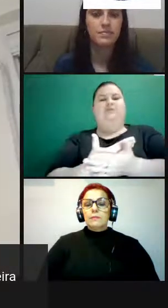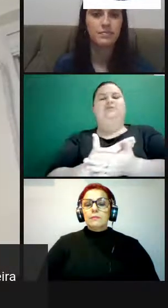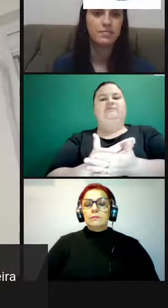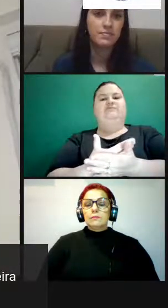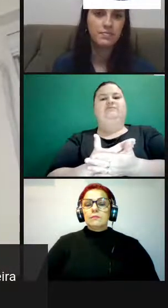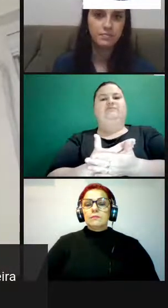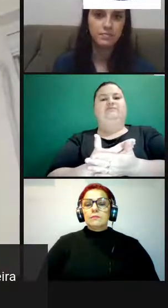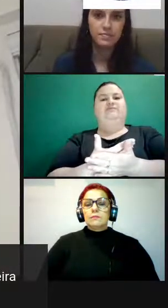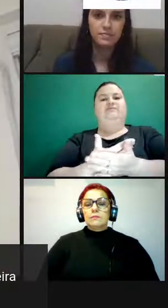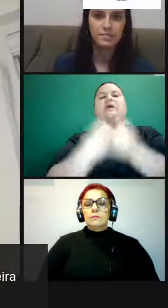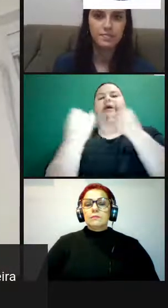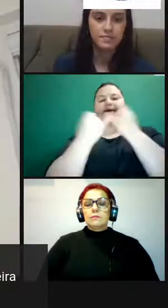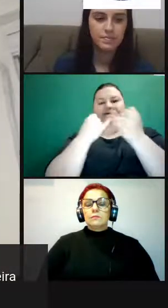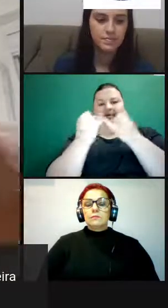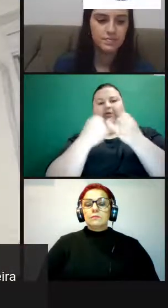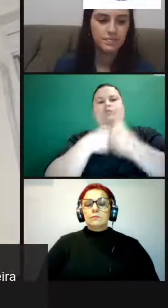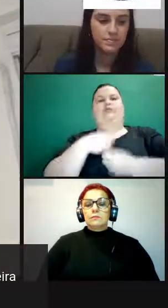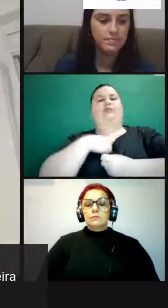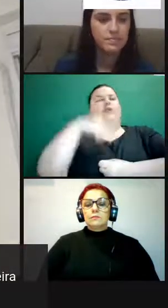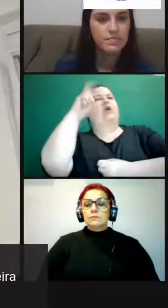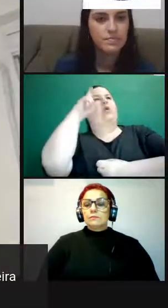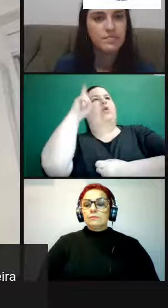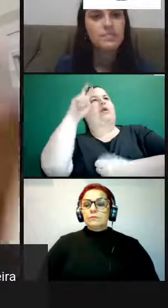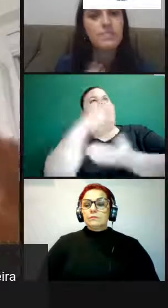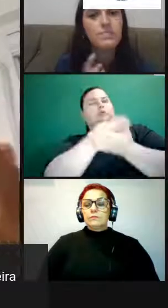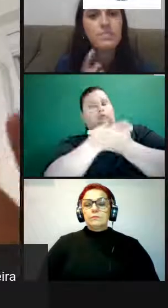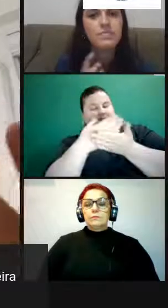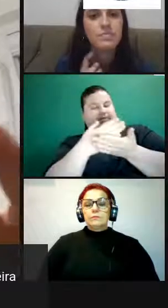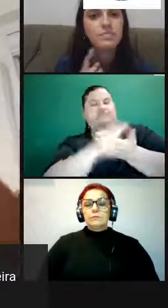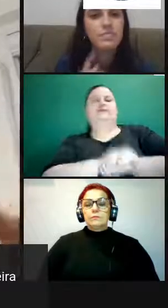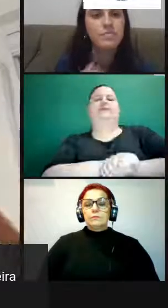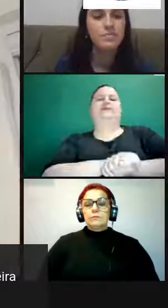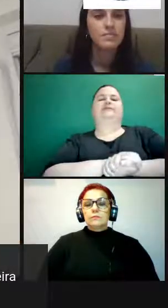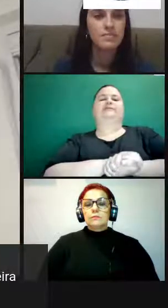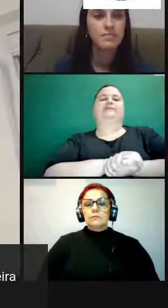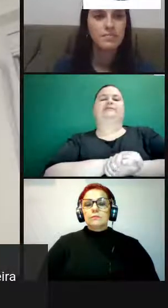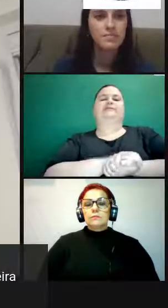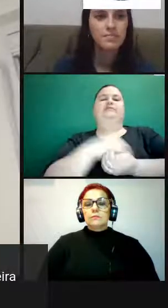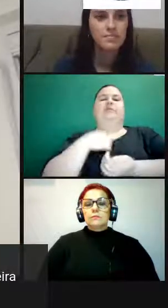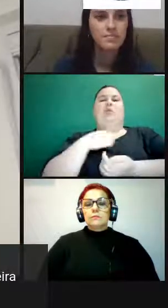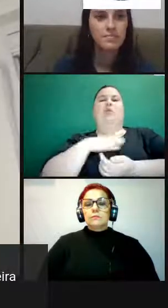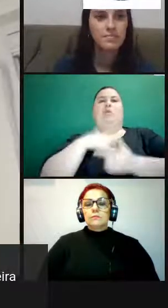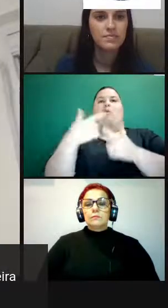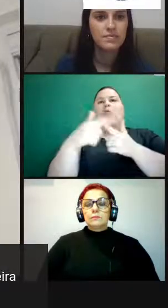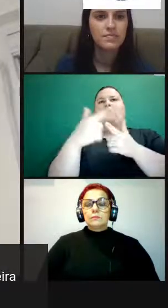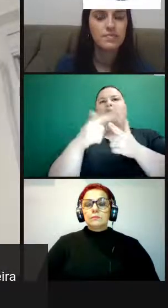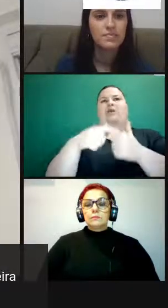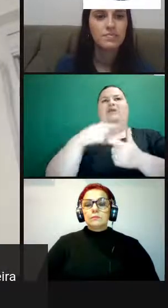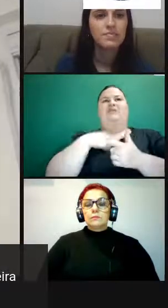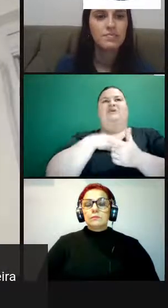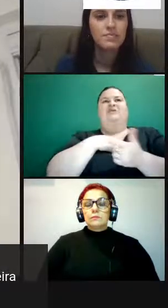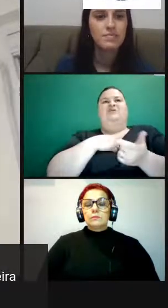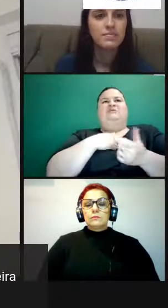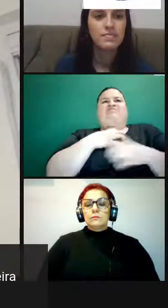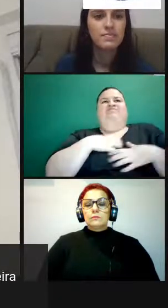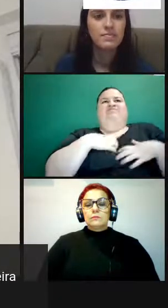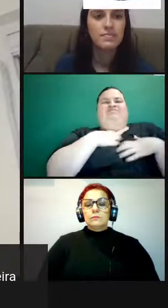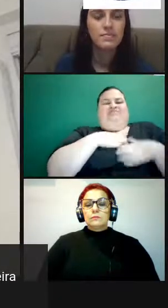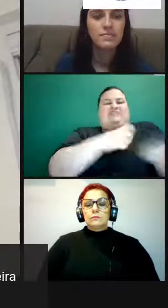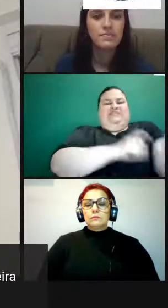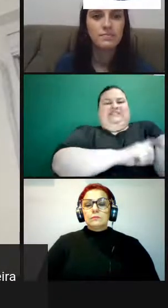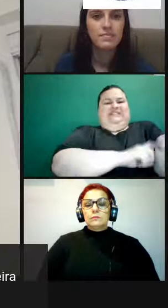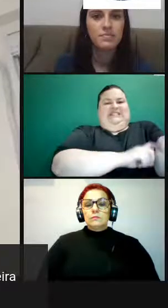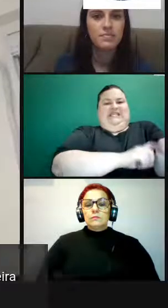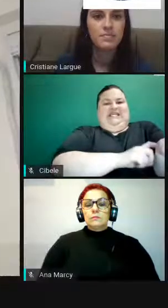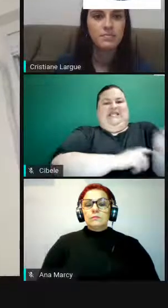vamos pôr assim eu lembro eu quando eu comecei né o meu grande problema é que eu tinha muitas crises de verdade quando eu comecei a empreender com